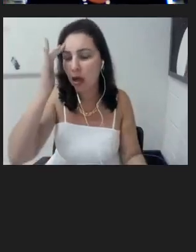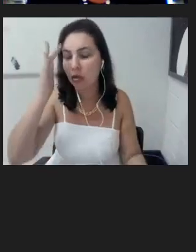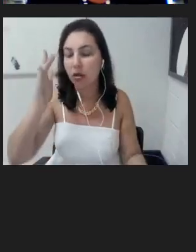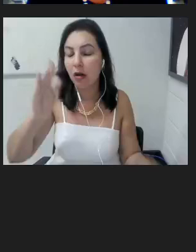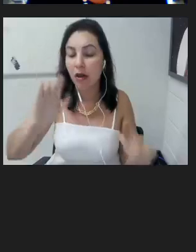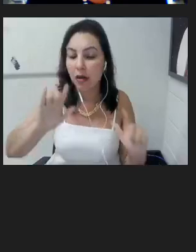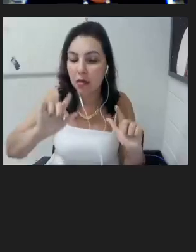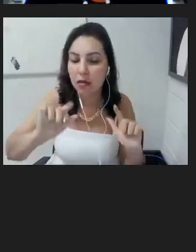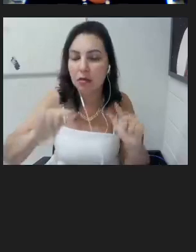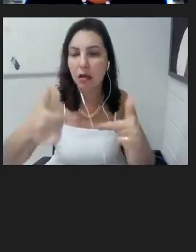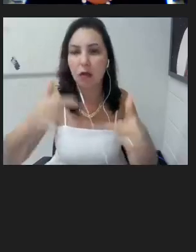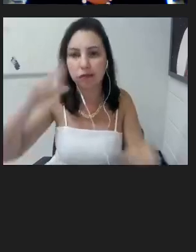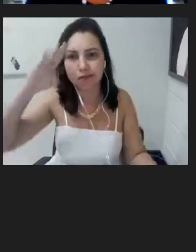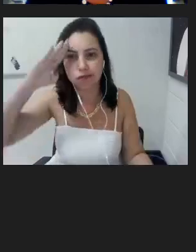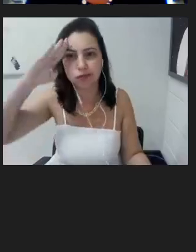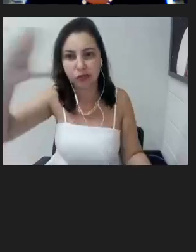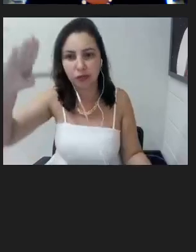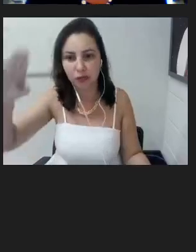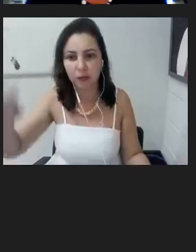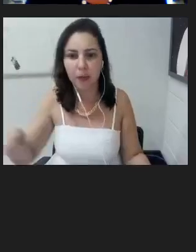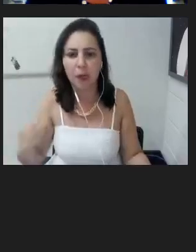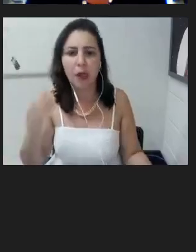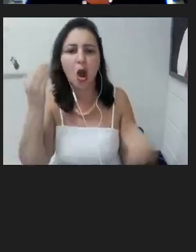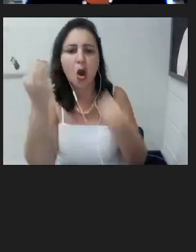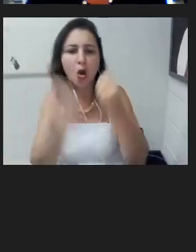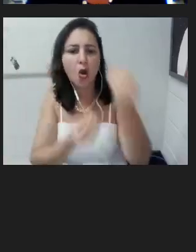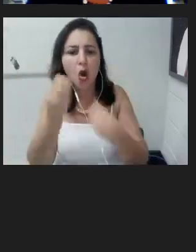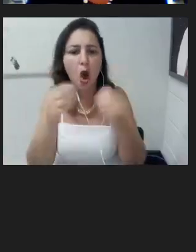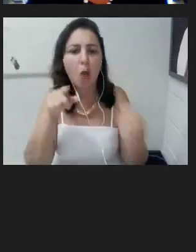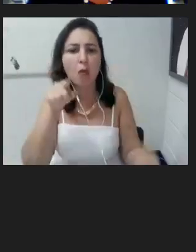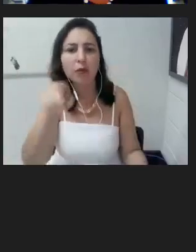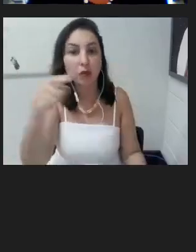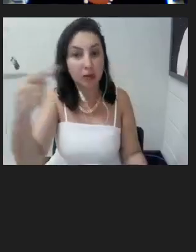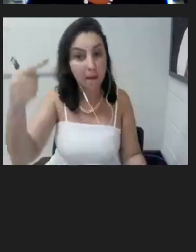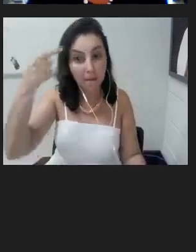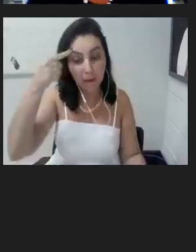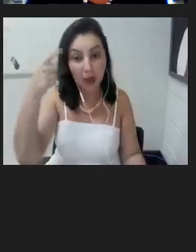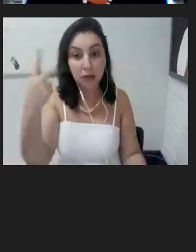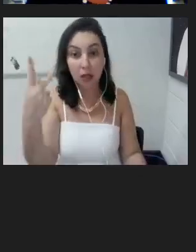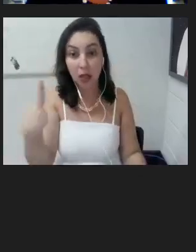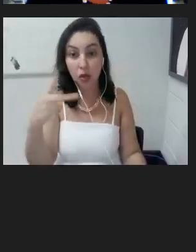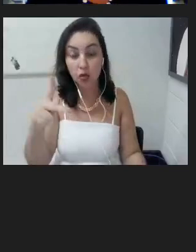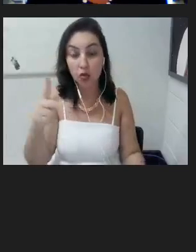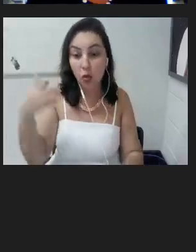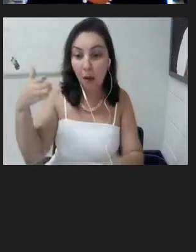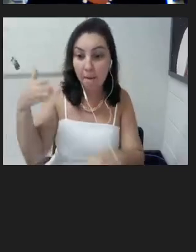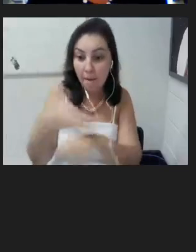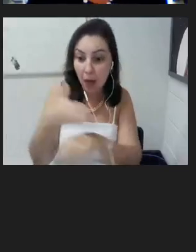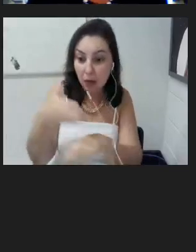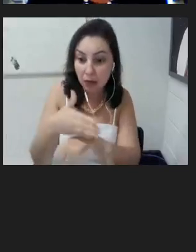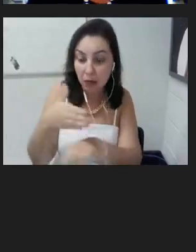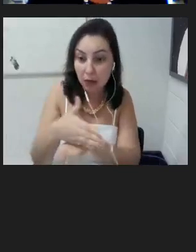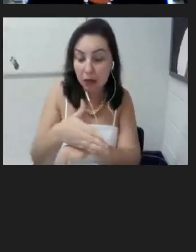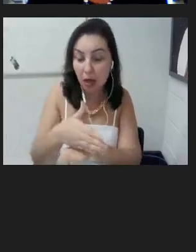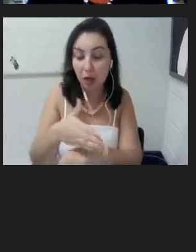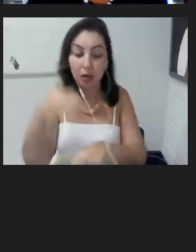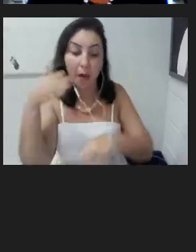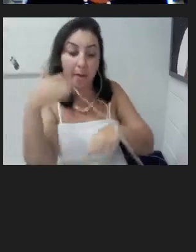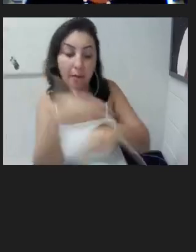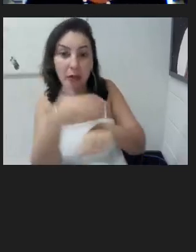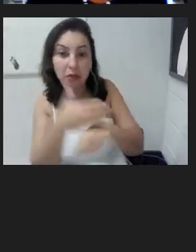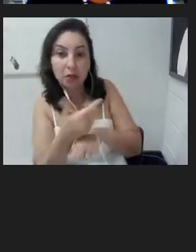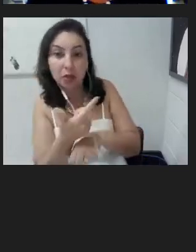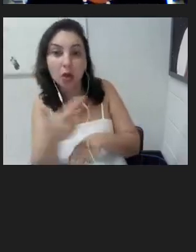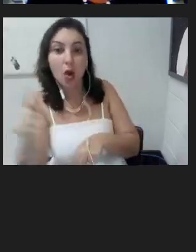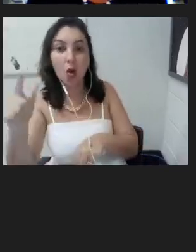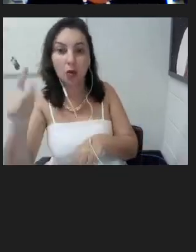prioritária? Como você pensa a sua participação e a participação dos outros?